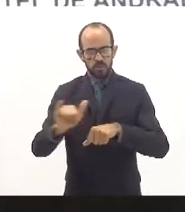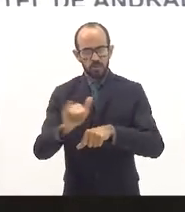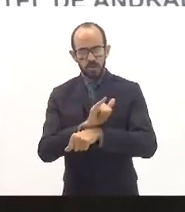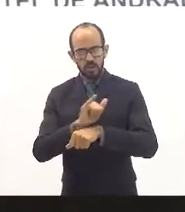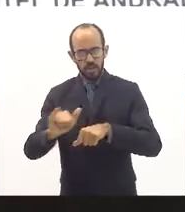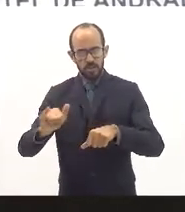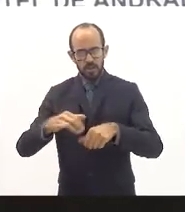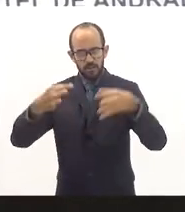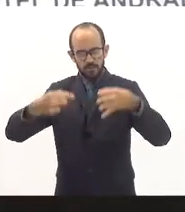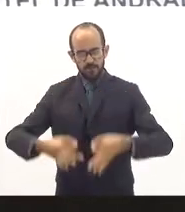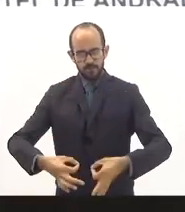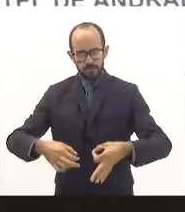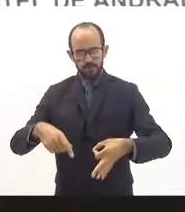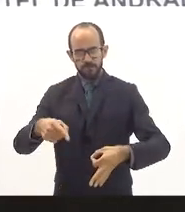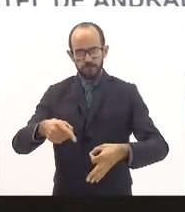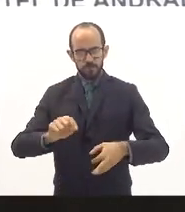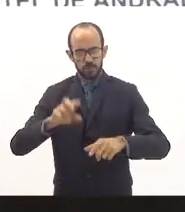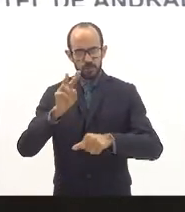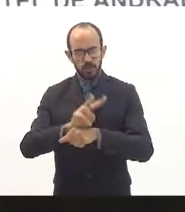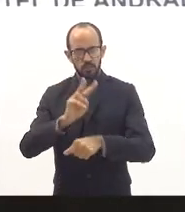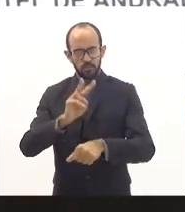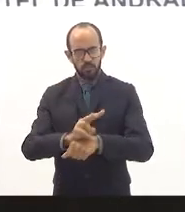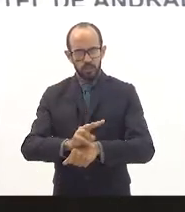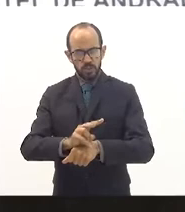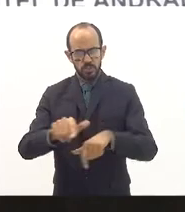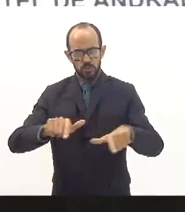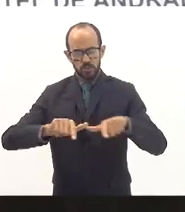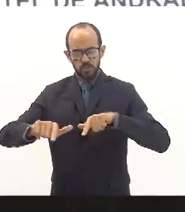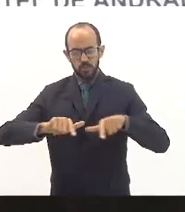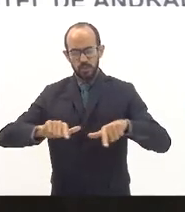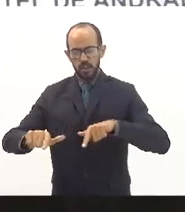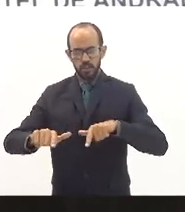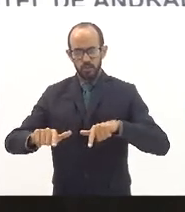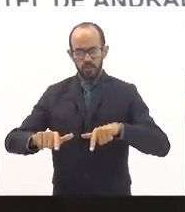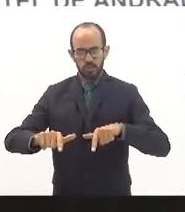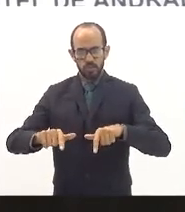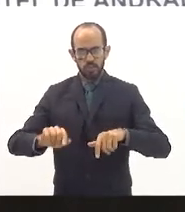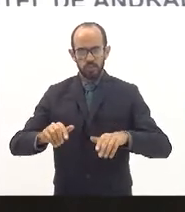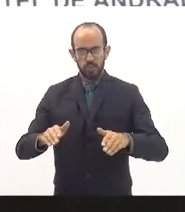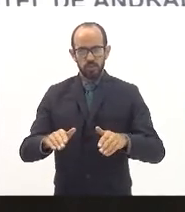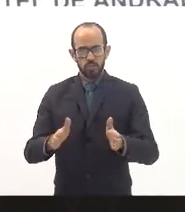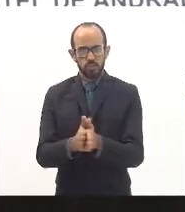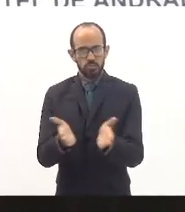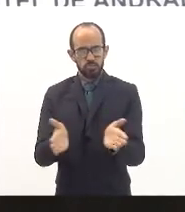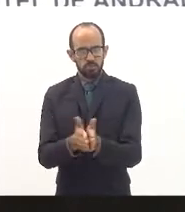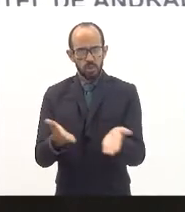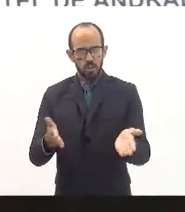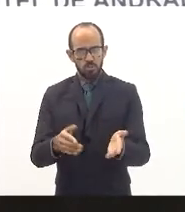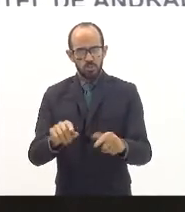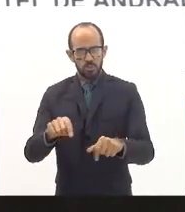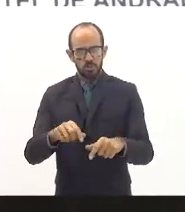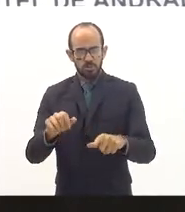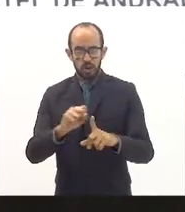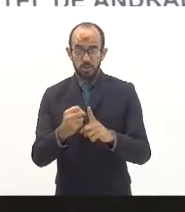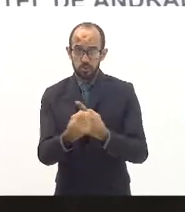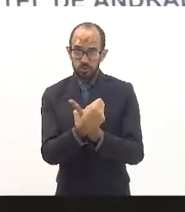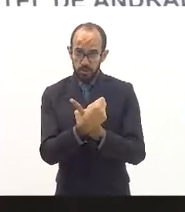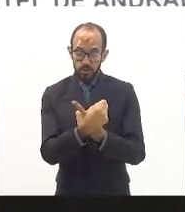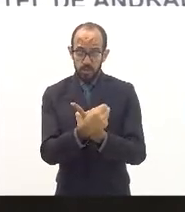eficaz de defesa da classe trabalhadora e dos mais marginalizados pela